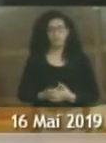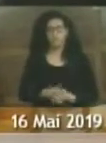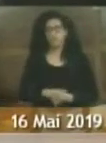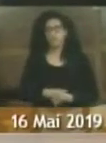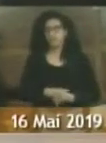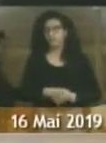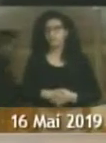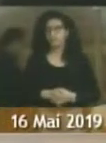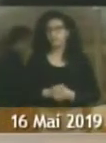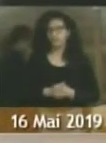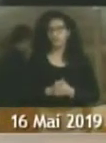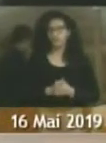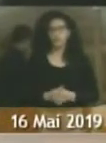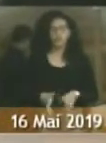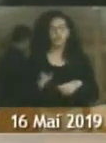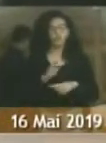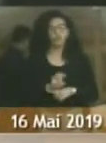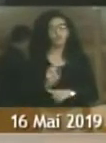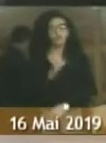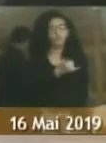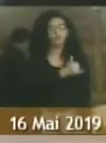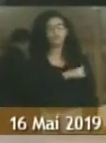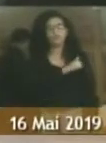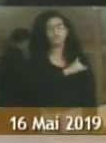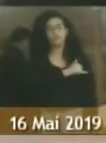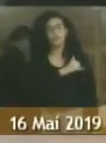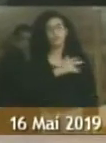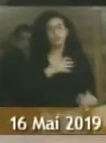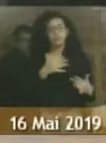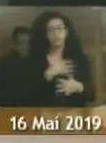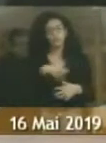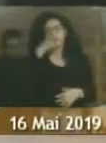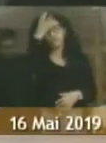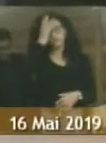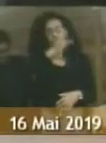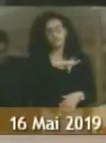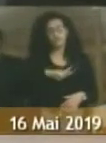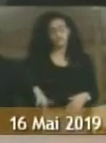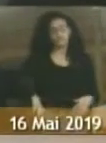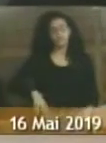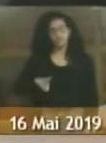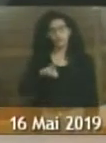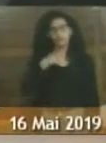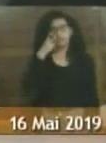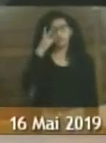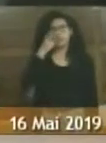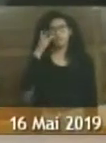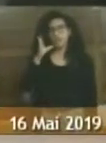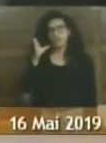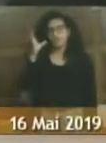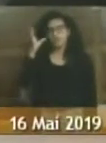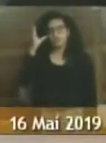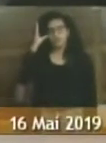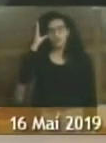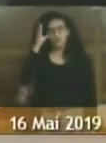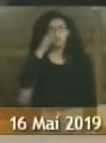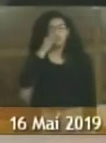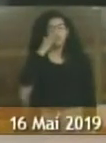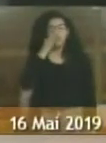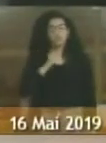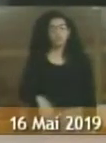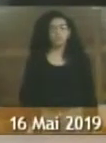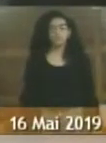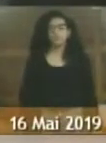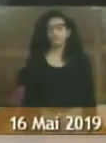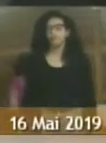Adelino, nesta cidade de Angra dos Reis, estado do Rio de Janeiro, sob a presidência do excelentíssimo senhor